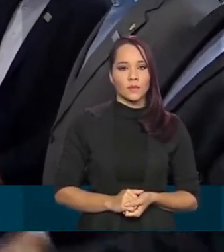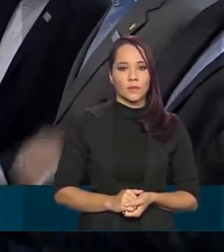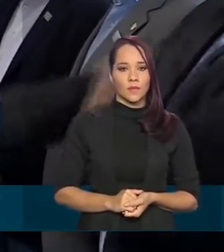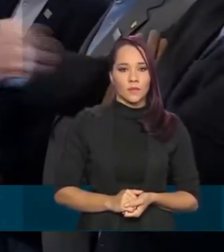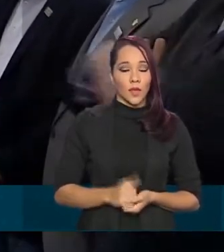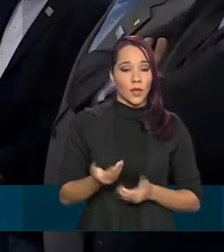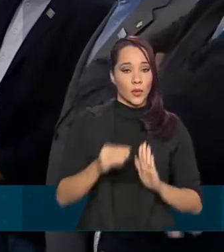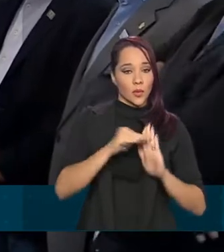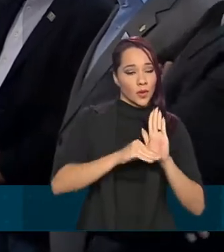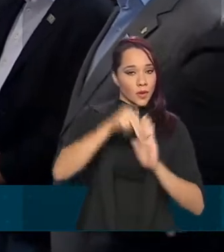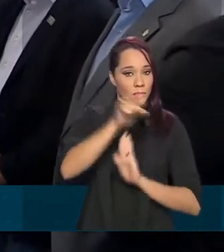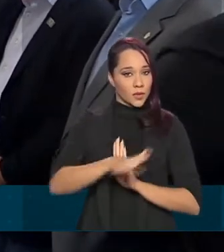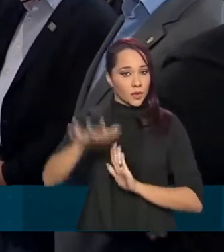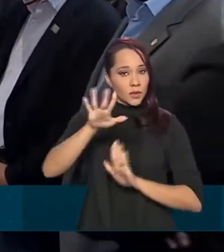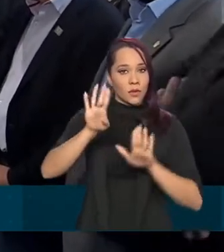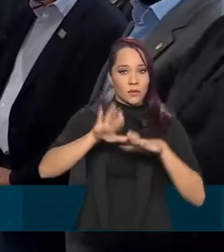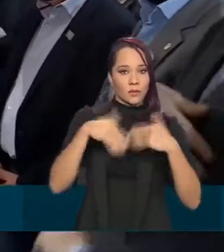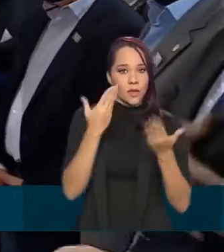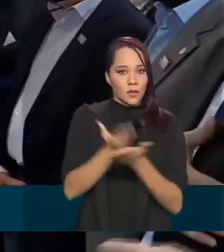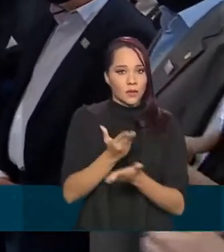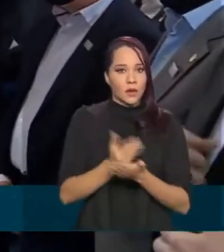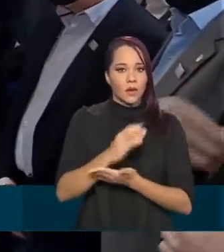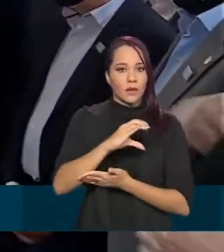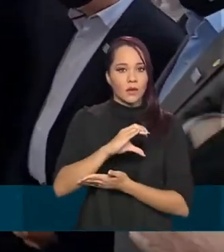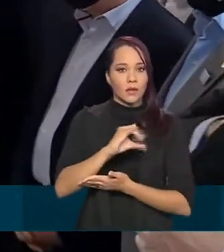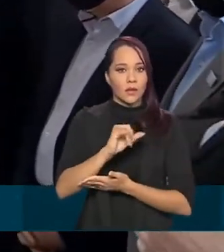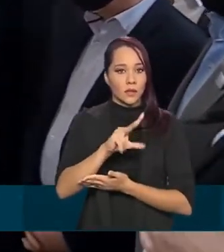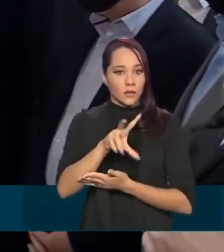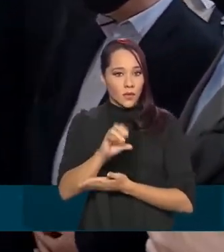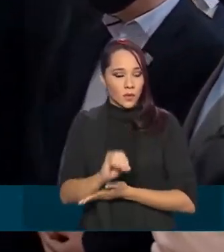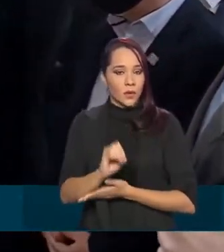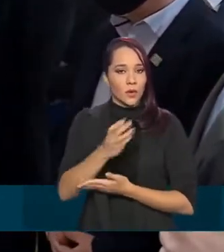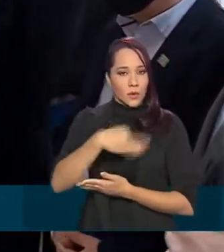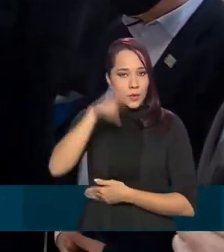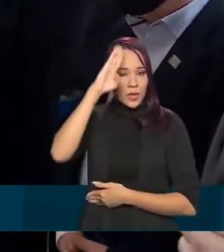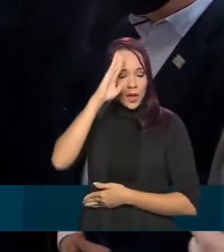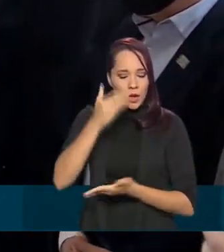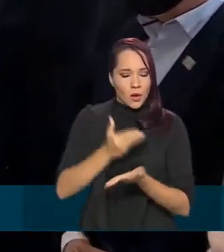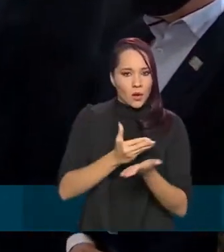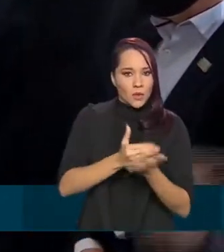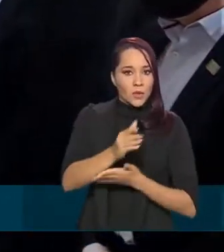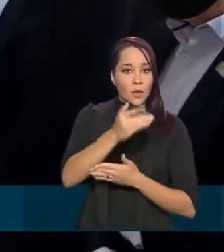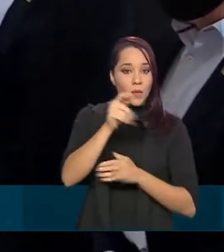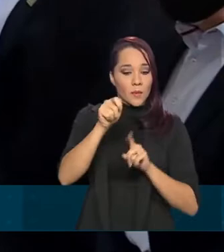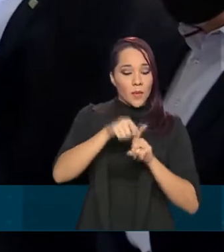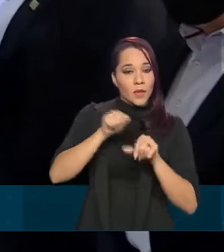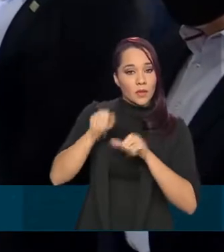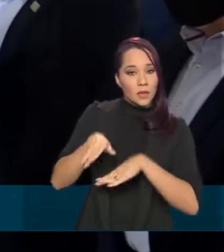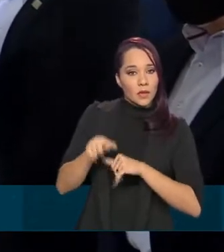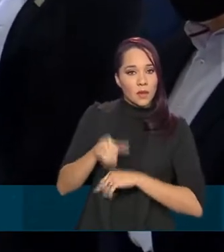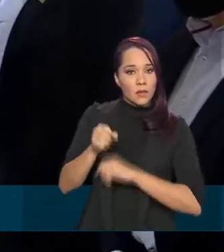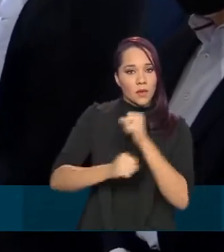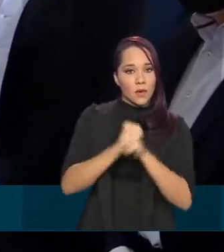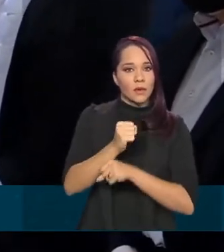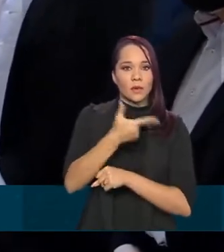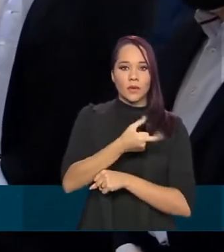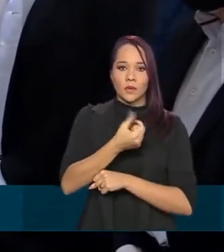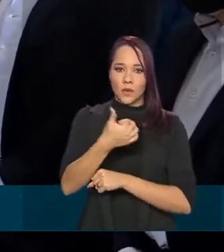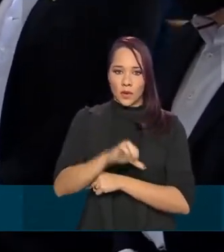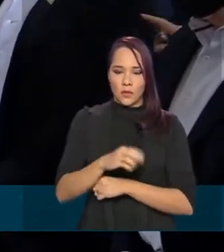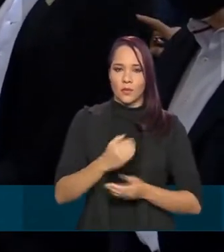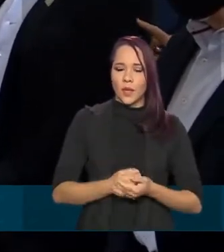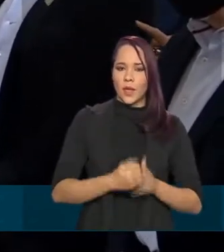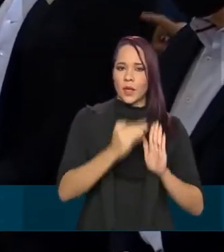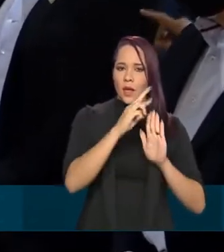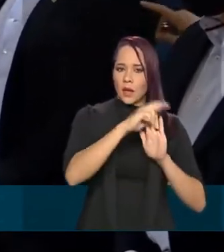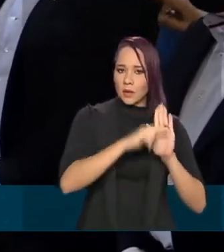O Programa Nacional das Escolas Cívico-Militares foi instituído em setembro de 2019 e a regulamentação